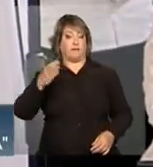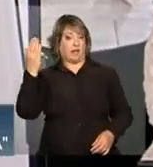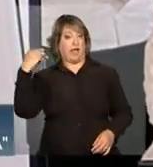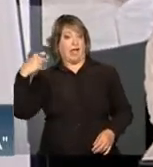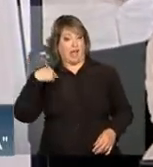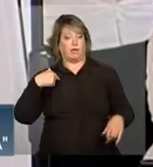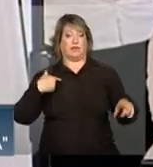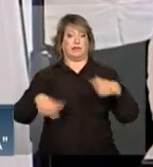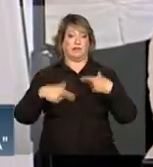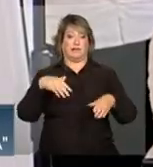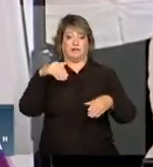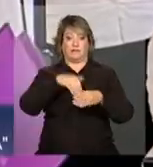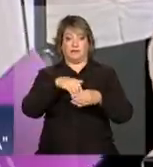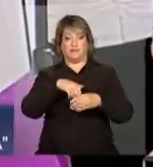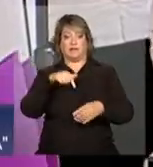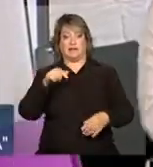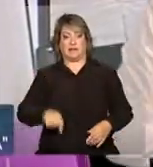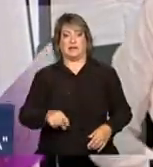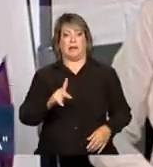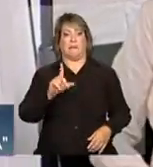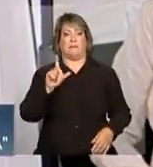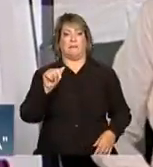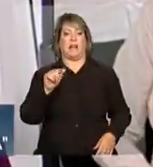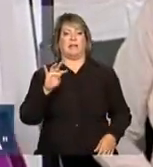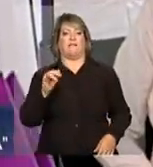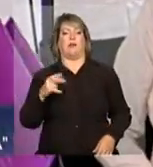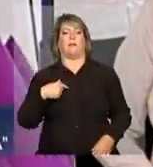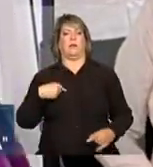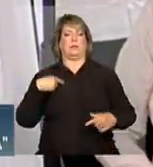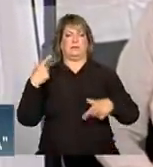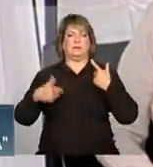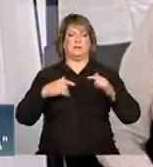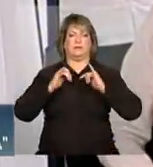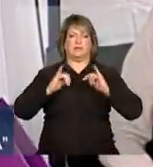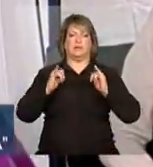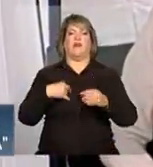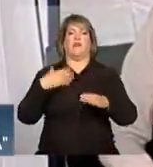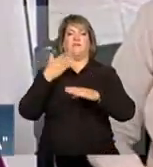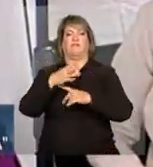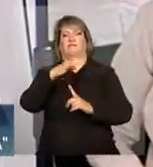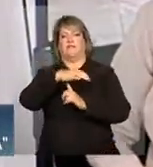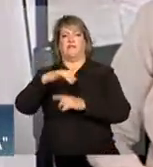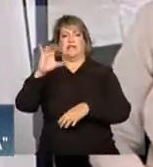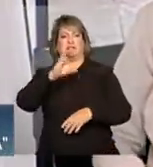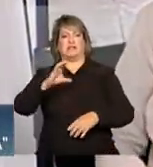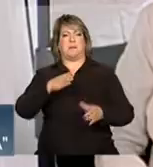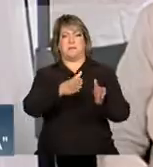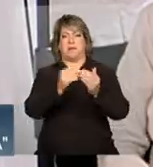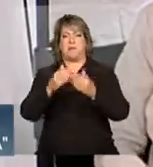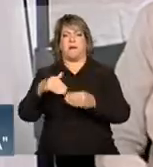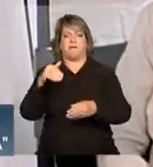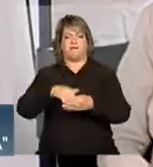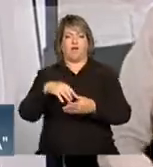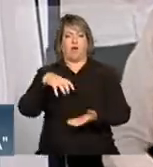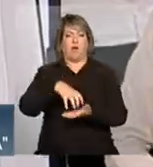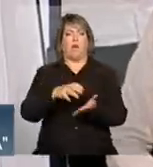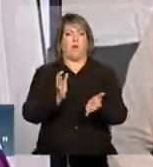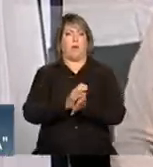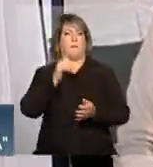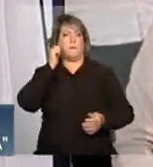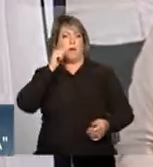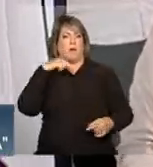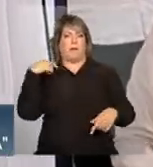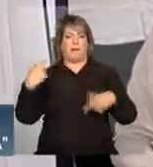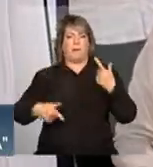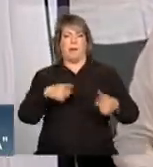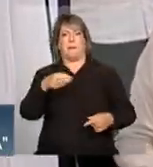aqui, eu vinha com a plataforma Lula debaixo do braço, fui na feira de Ceilândia pedindo voto em nome do movimento de mulheres, porque elas falaram: Mara